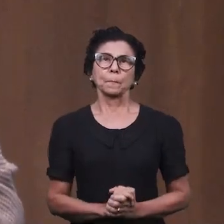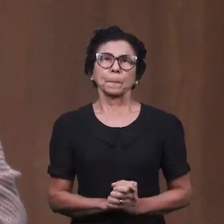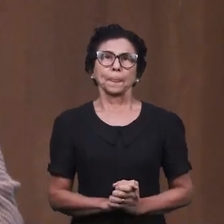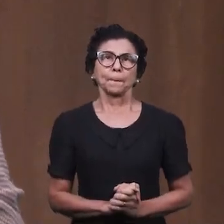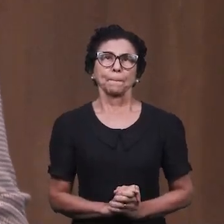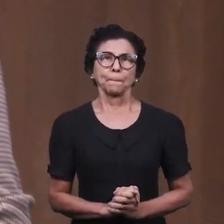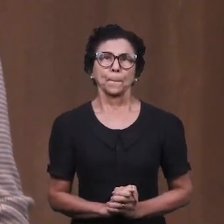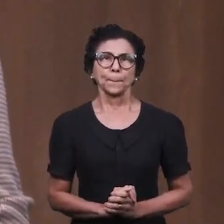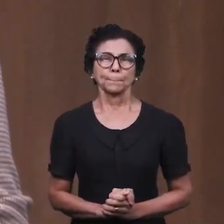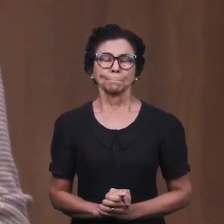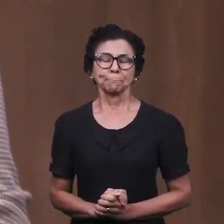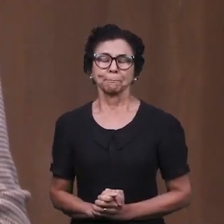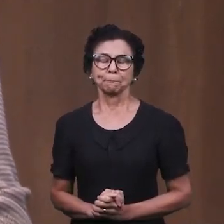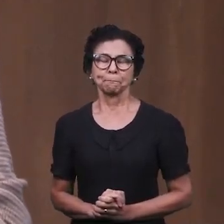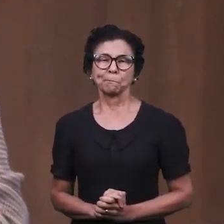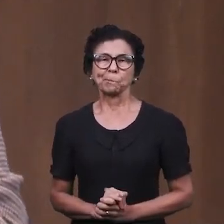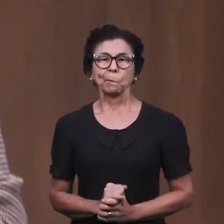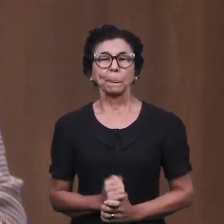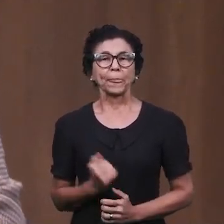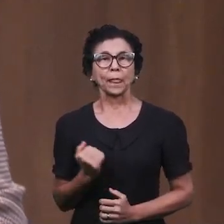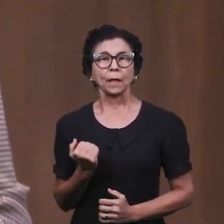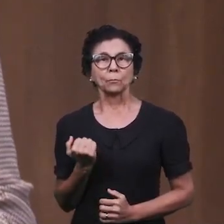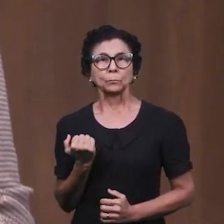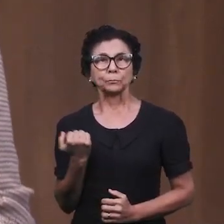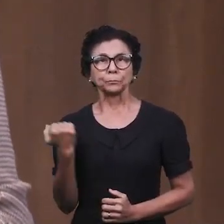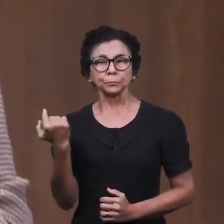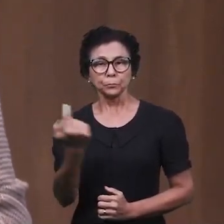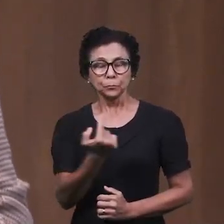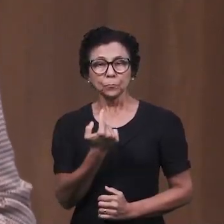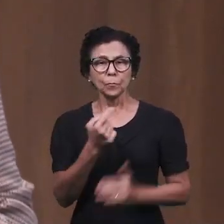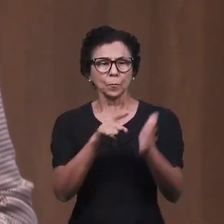refinado. Então, a partir do momento que nós buscamos,